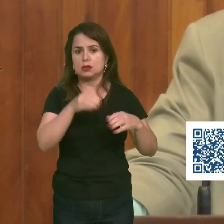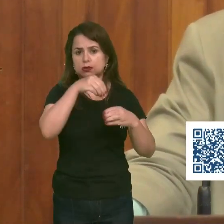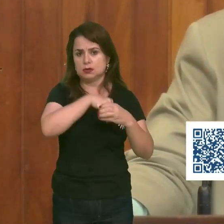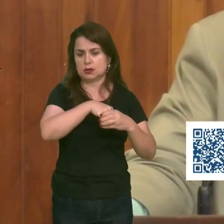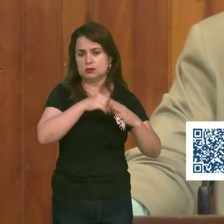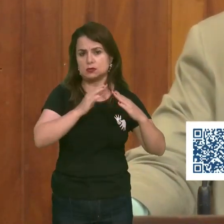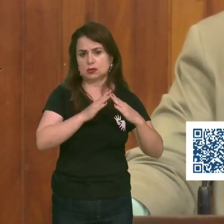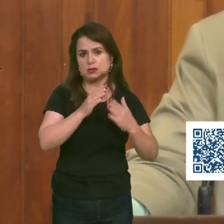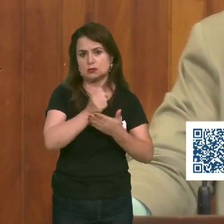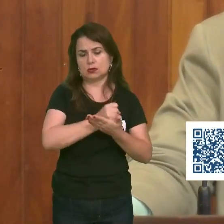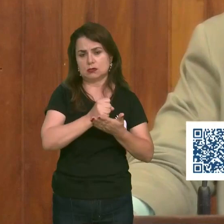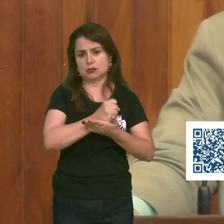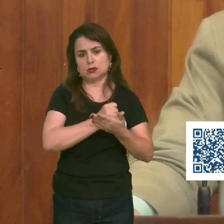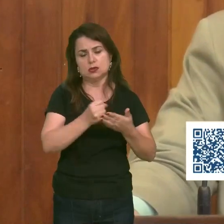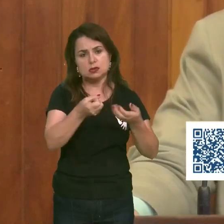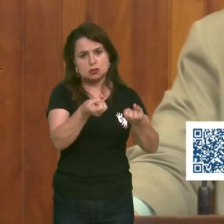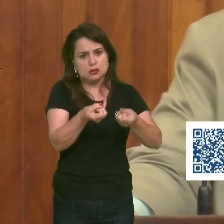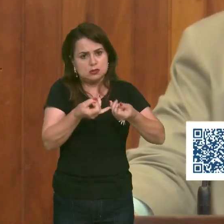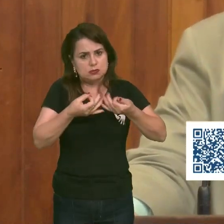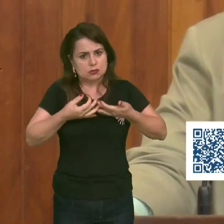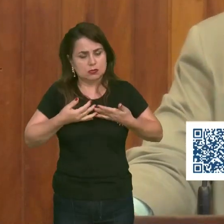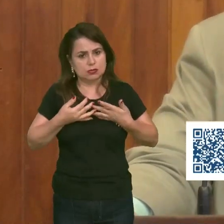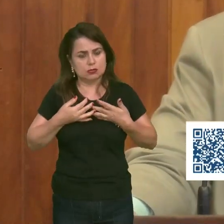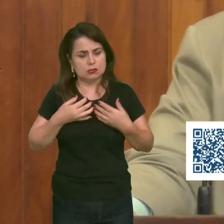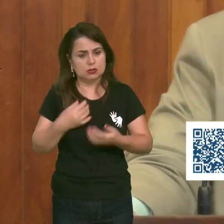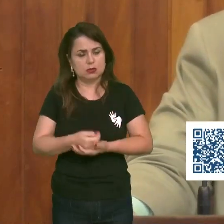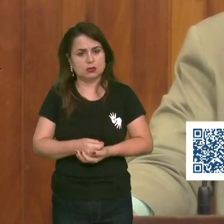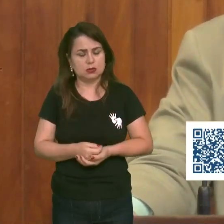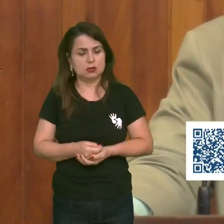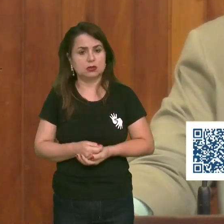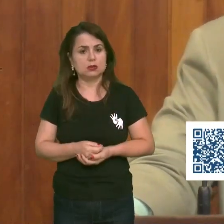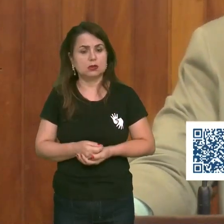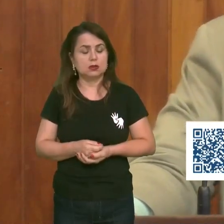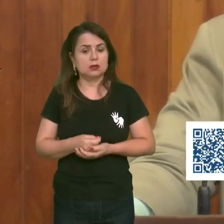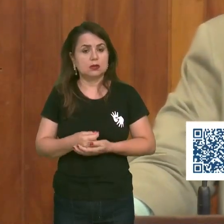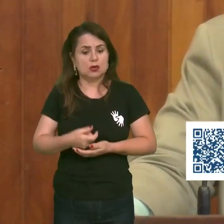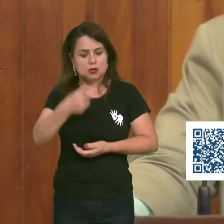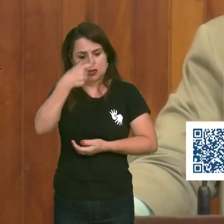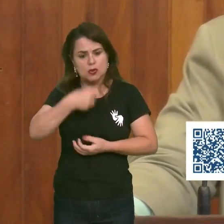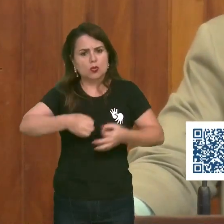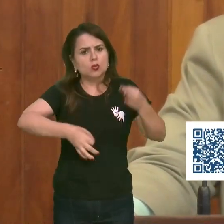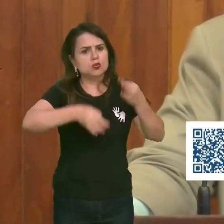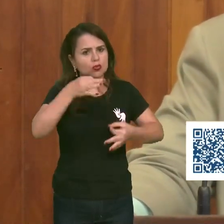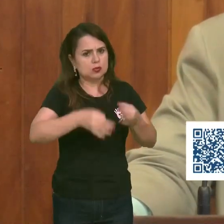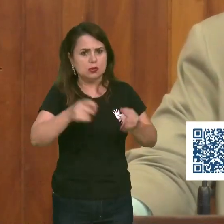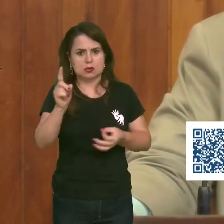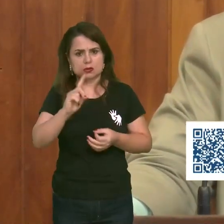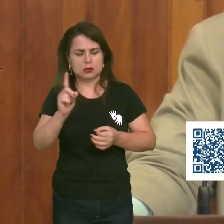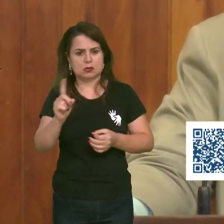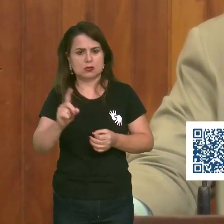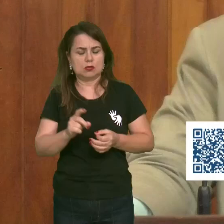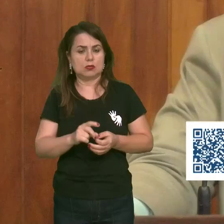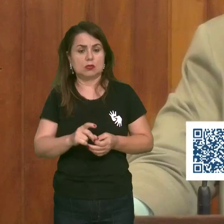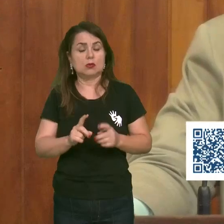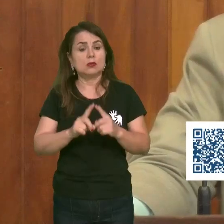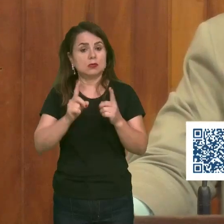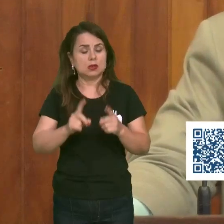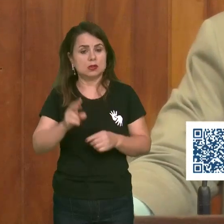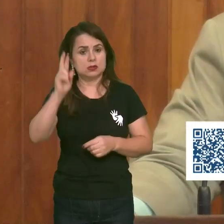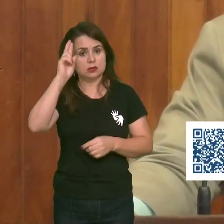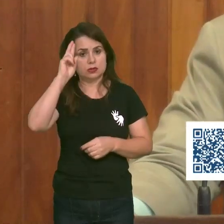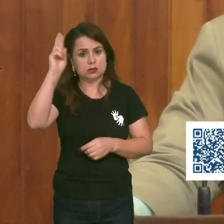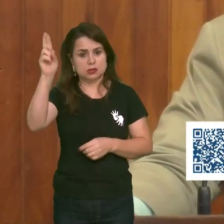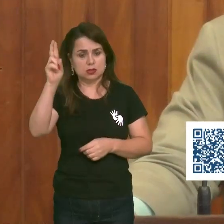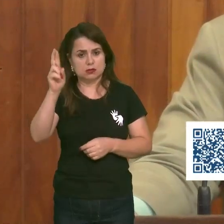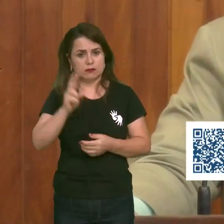tá aqui não quero para julgar ninguém não quero condenar ninguém criticar ninguém mas a chefia